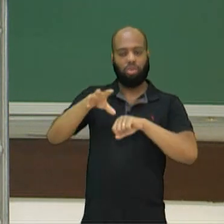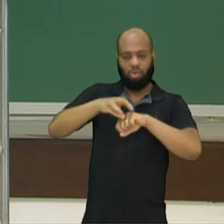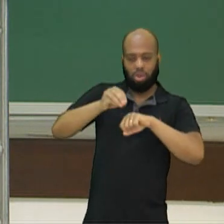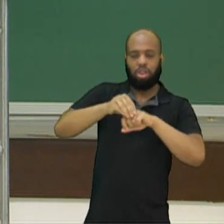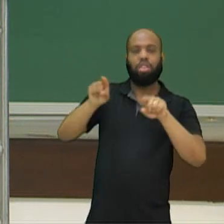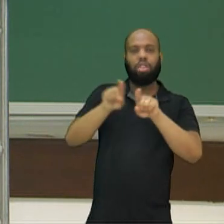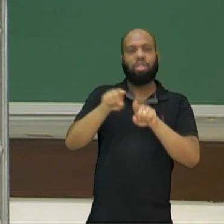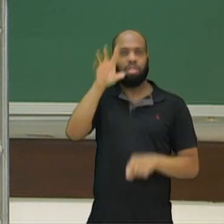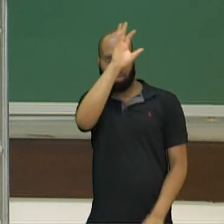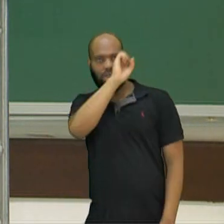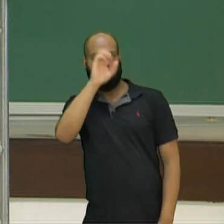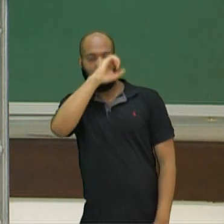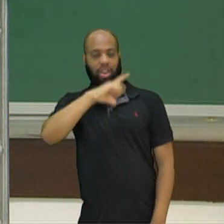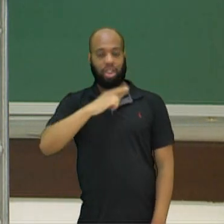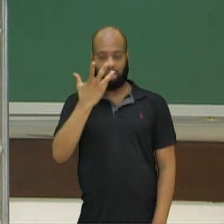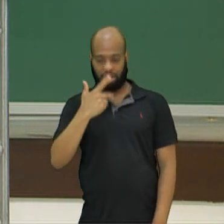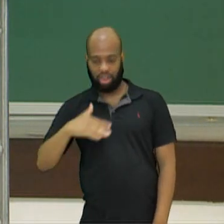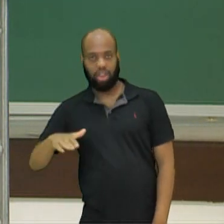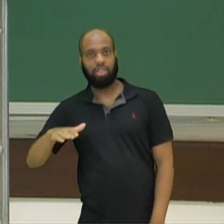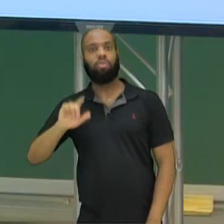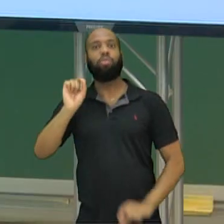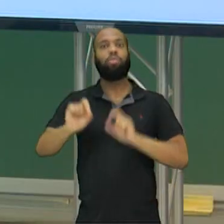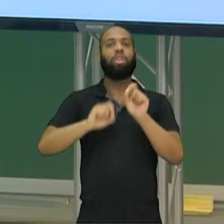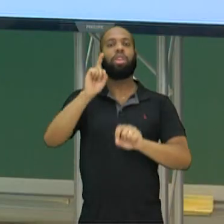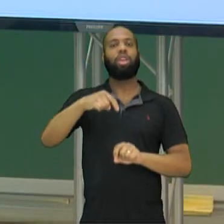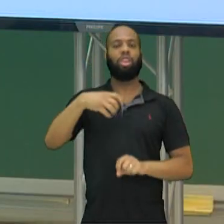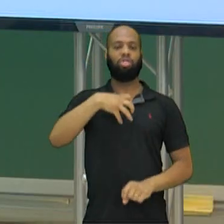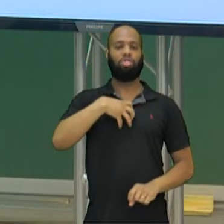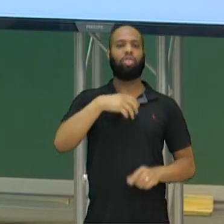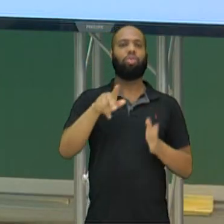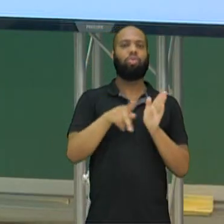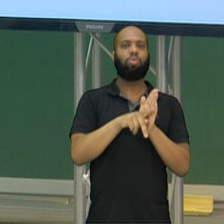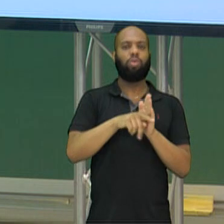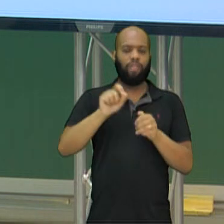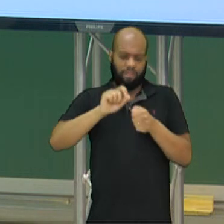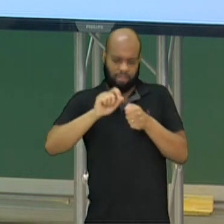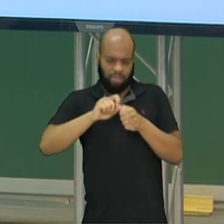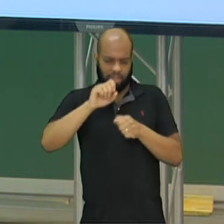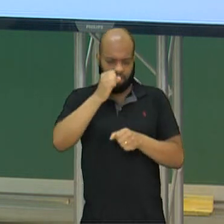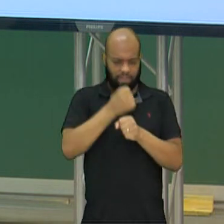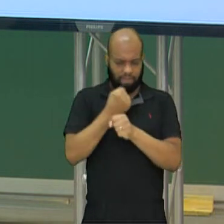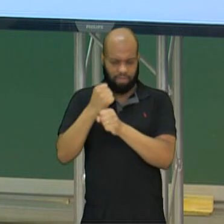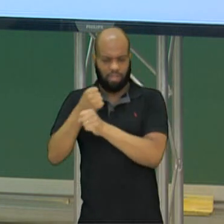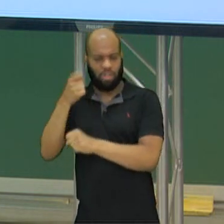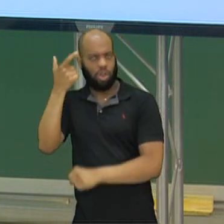e a aprendizagem entre crianças é o método construtivista.